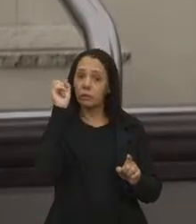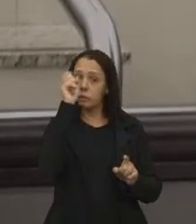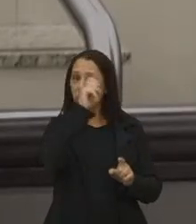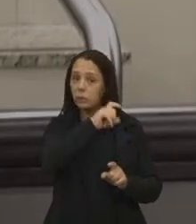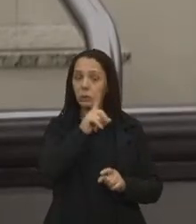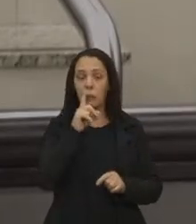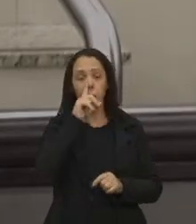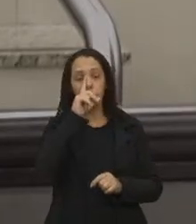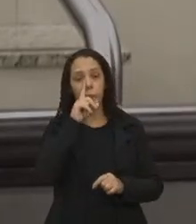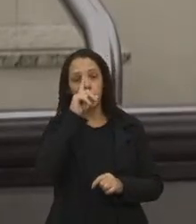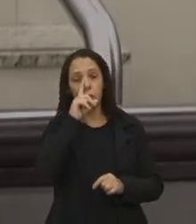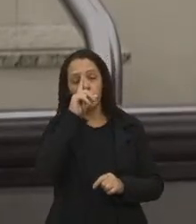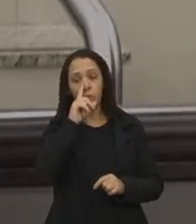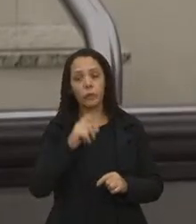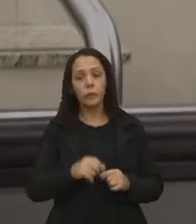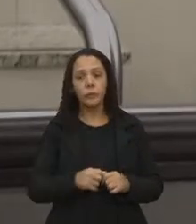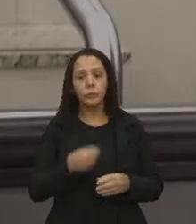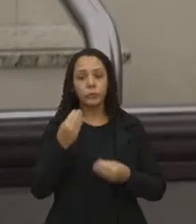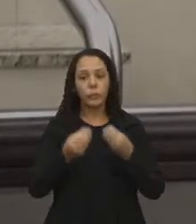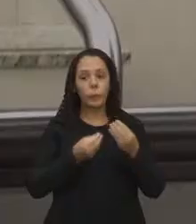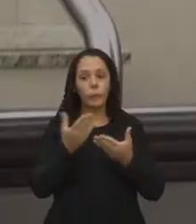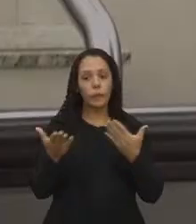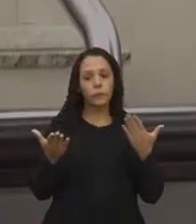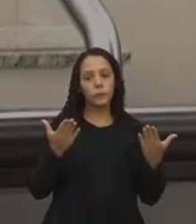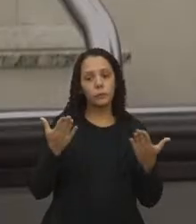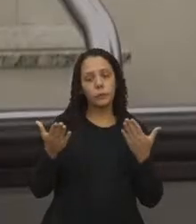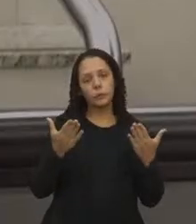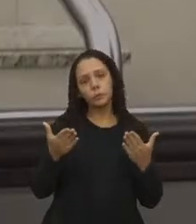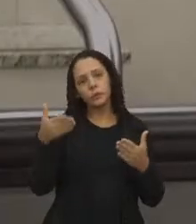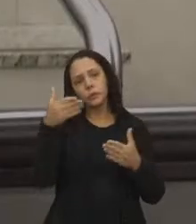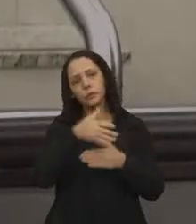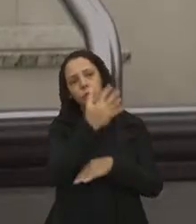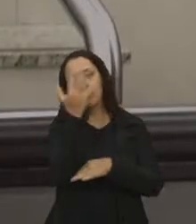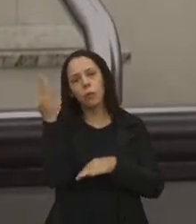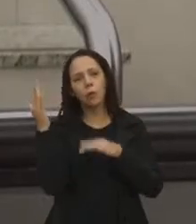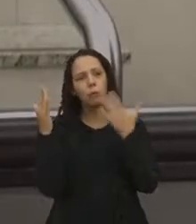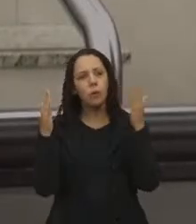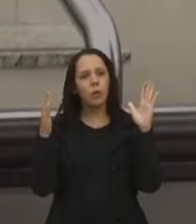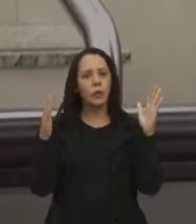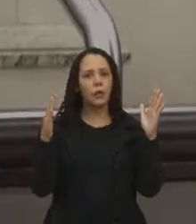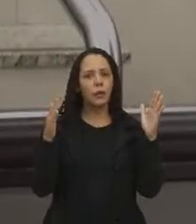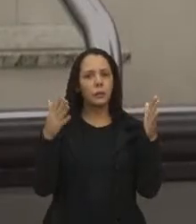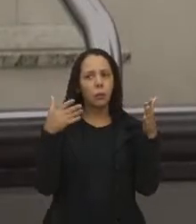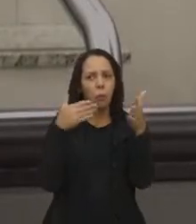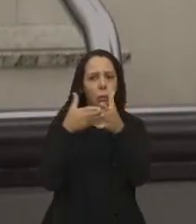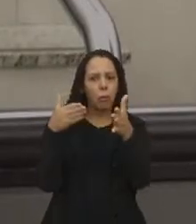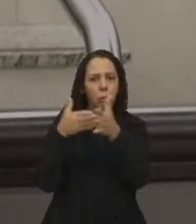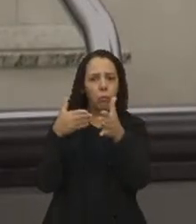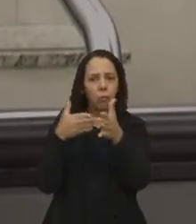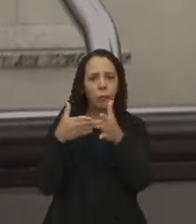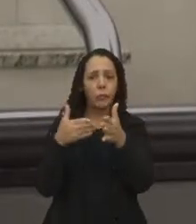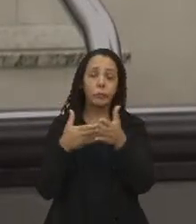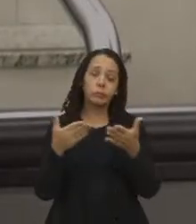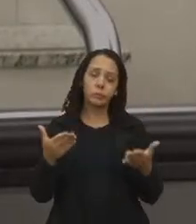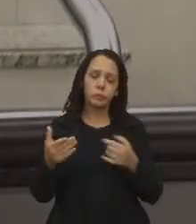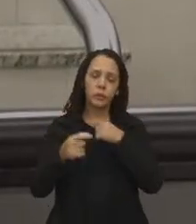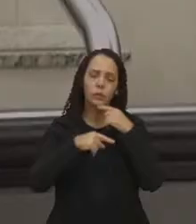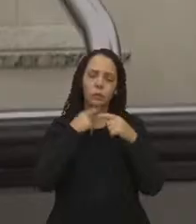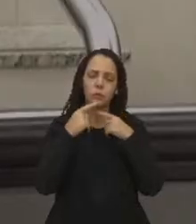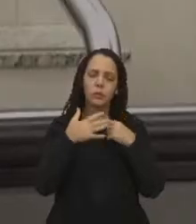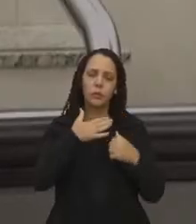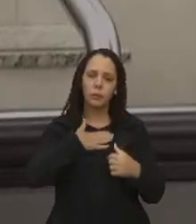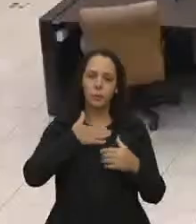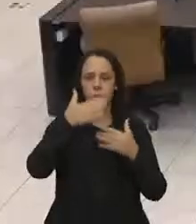feitos. É como se fosse você querer ir numa floresta totalmente fechada, numa mata totalmente fechada. Essa seria a minha dúvida.